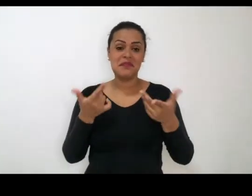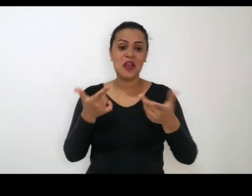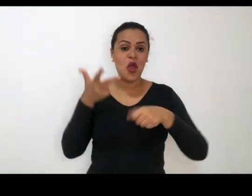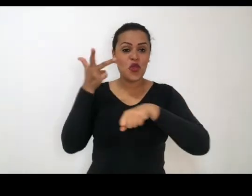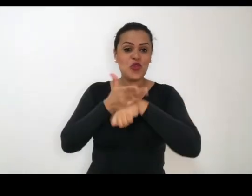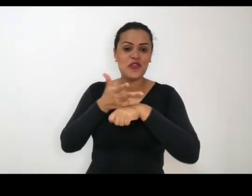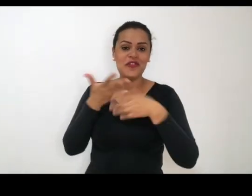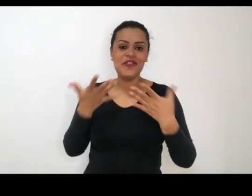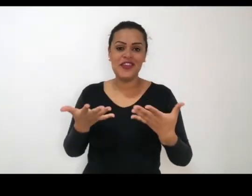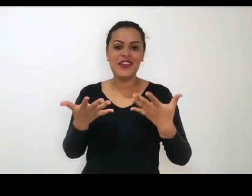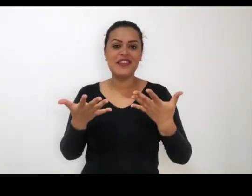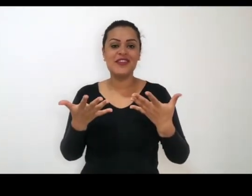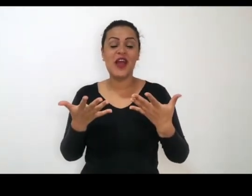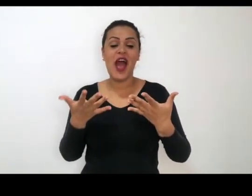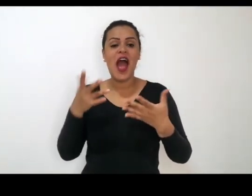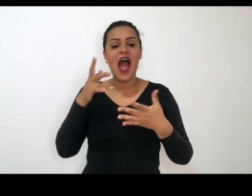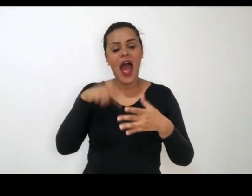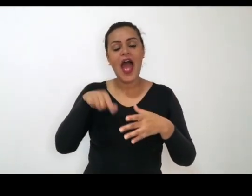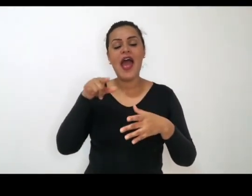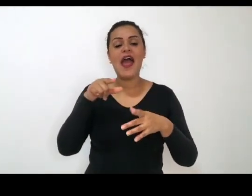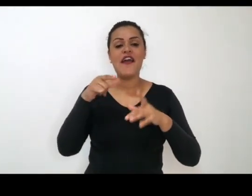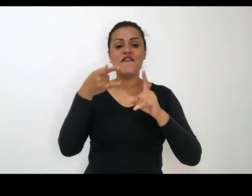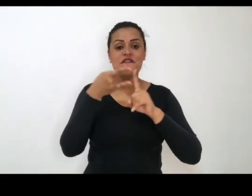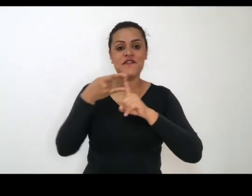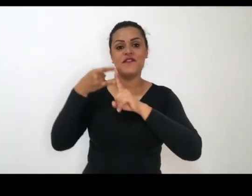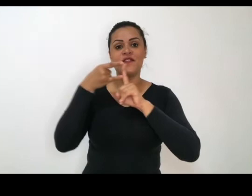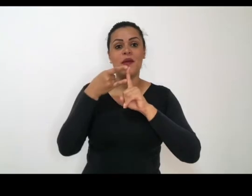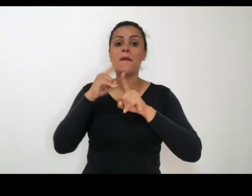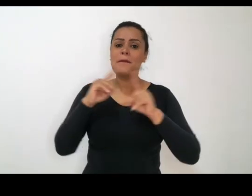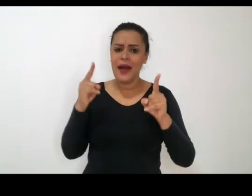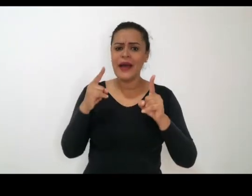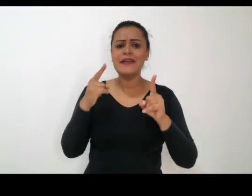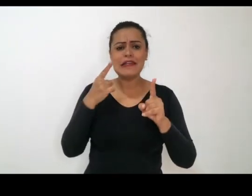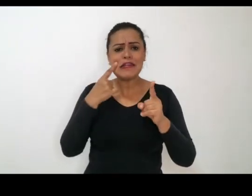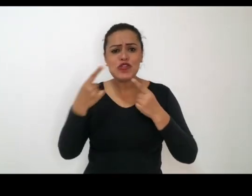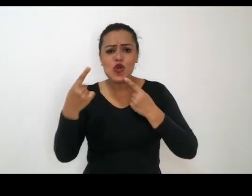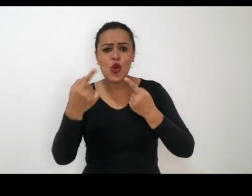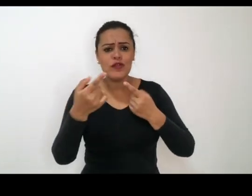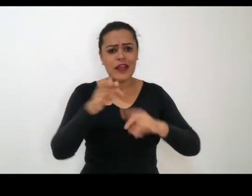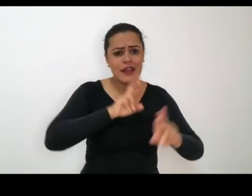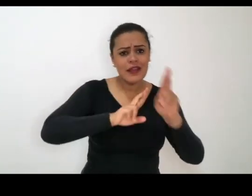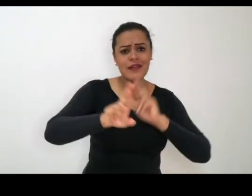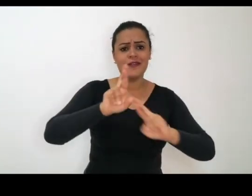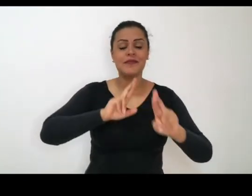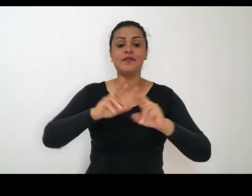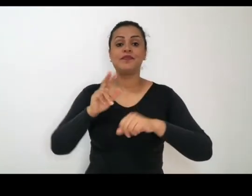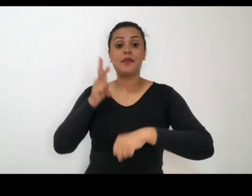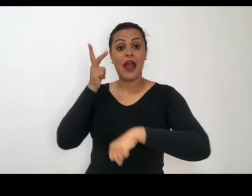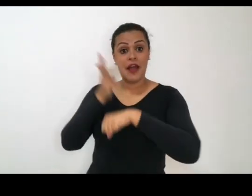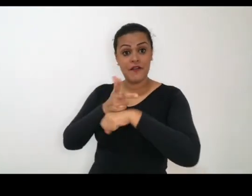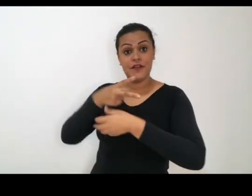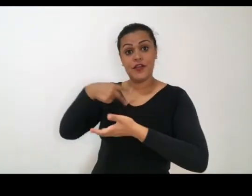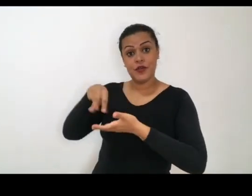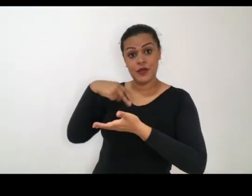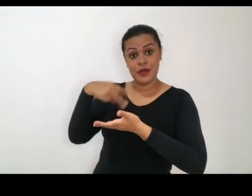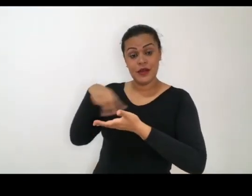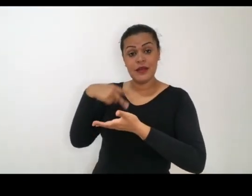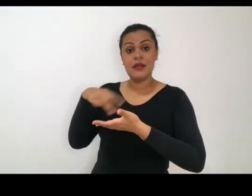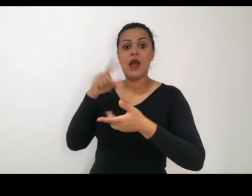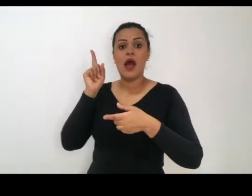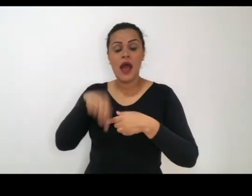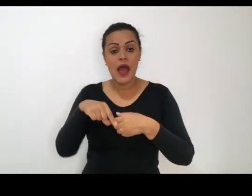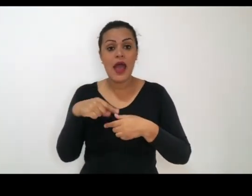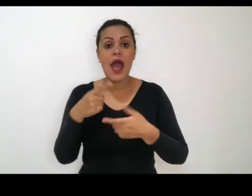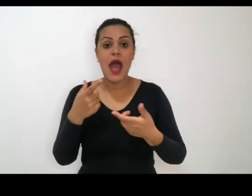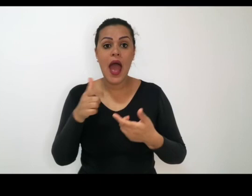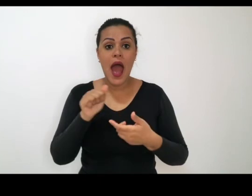tem presença, sabe? A videodança é uma forma de arte que faz seus protestos e faz as